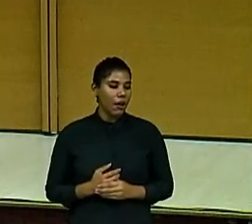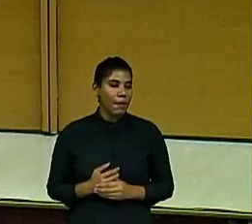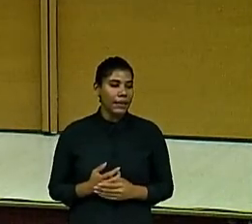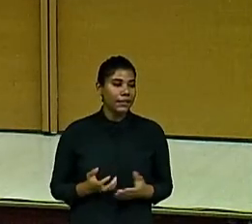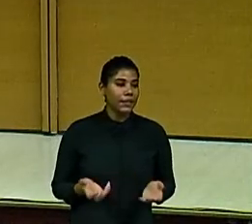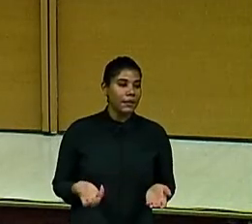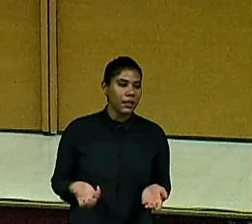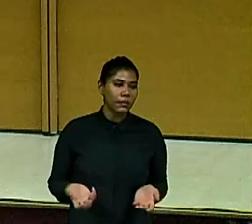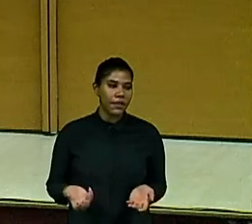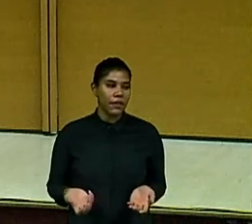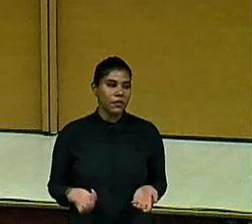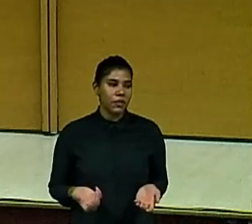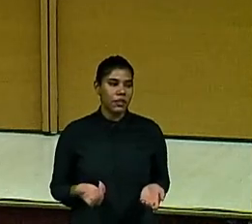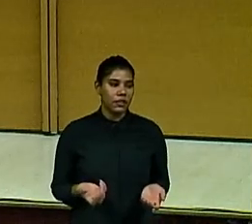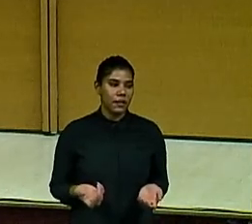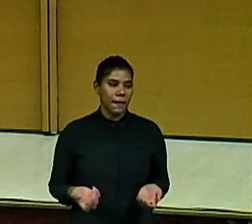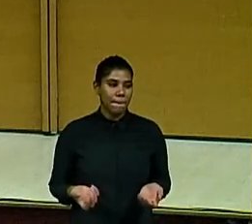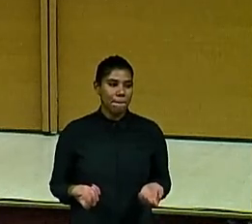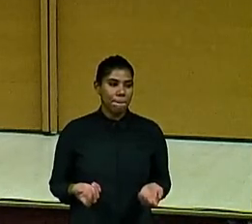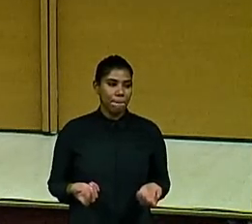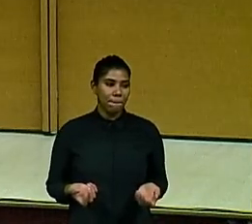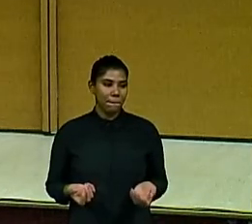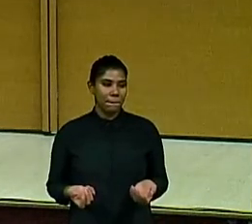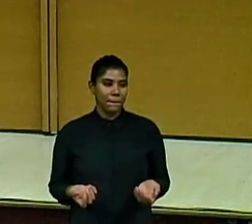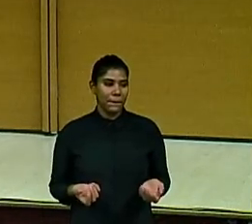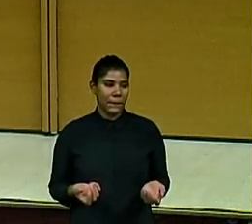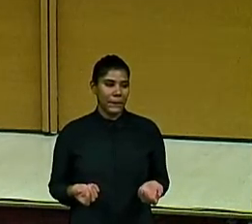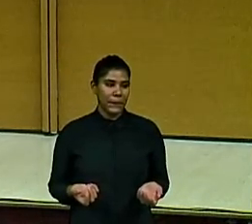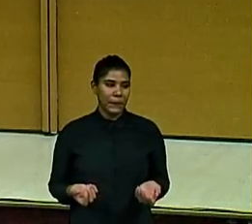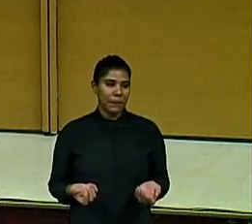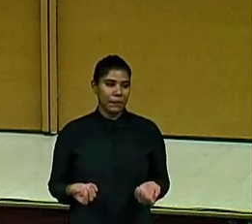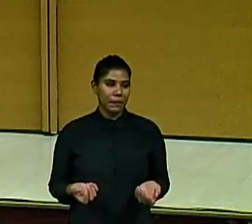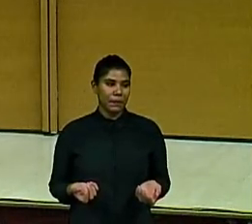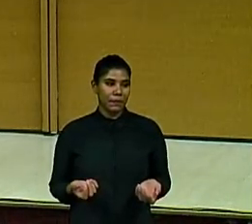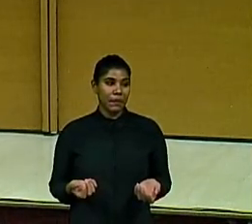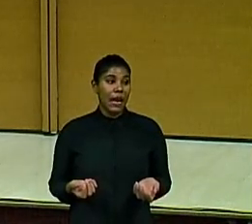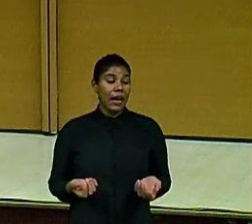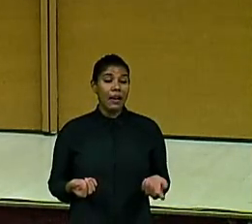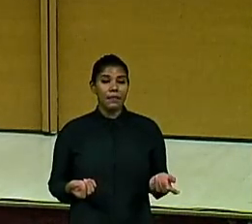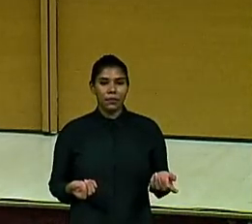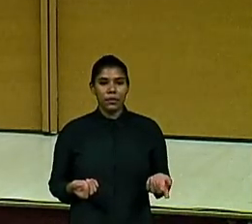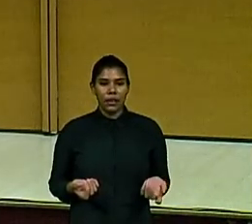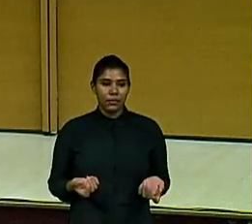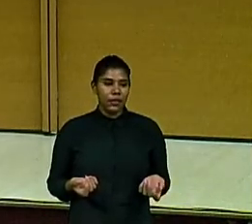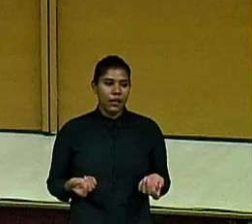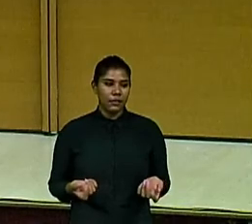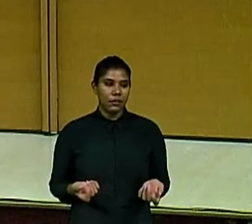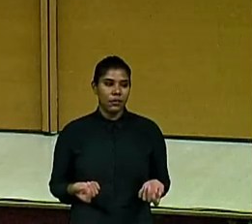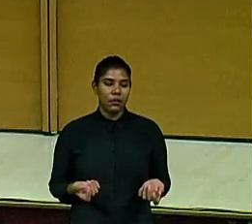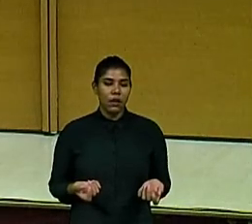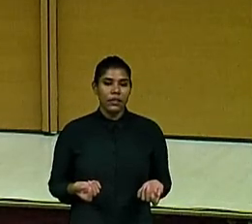aquele mosquito que ele trouxe né que ele trouxe